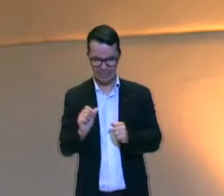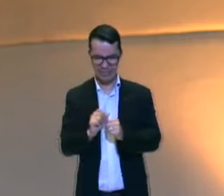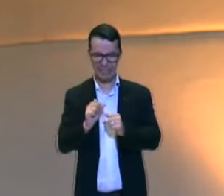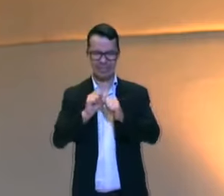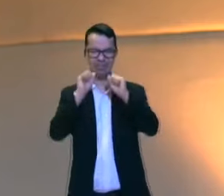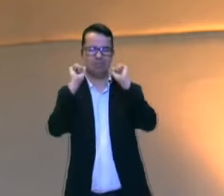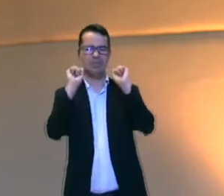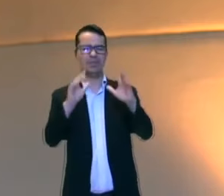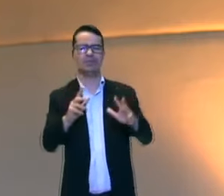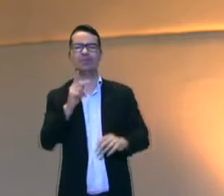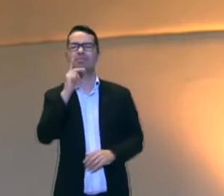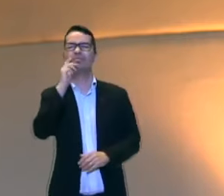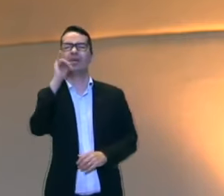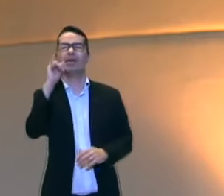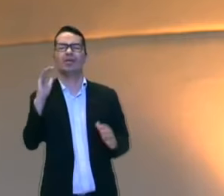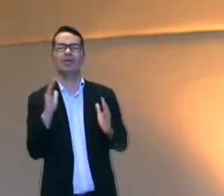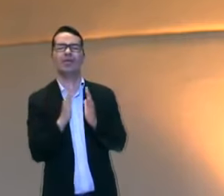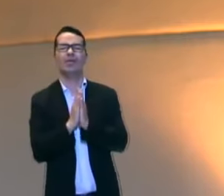nossa oração.